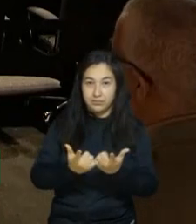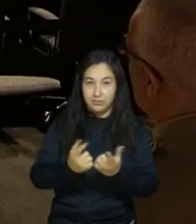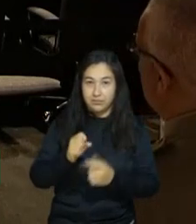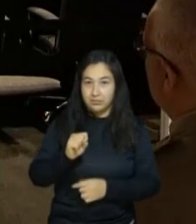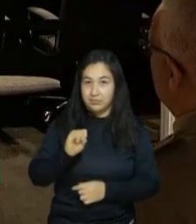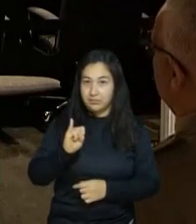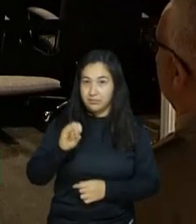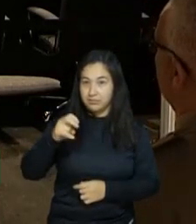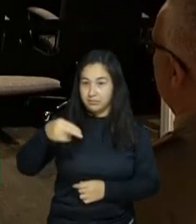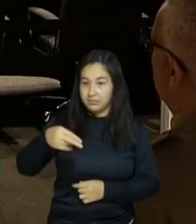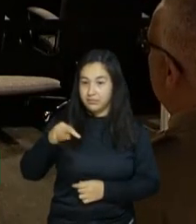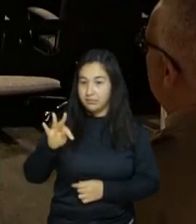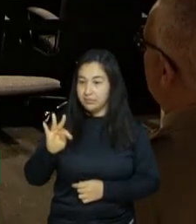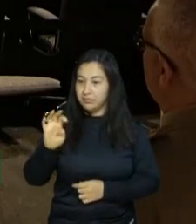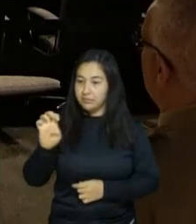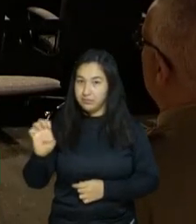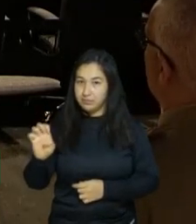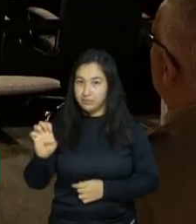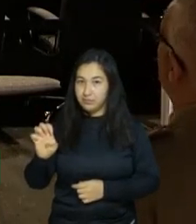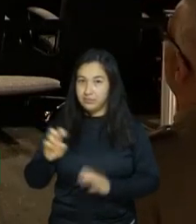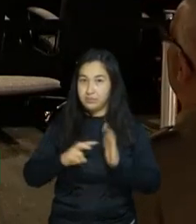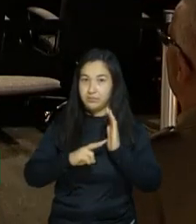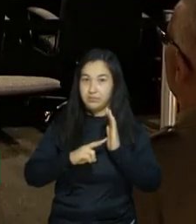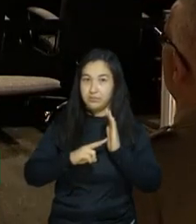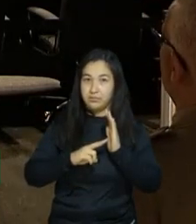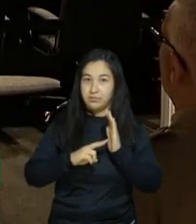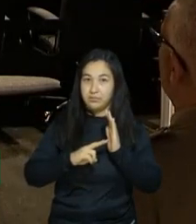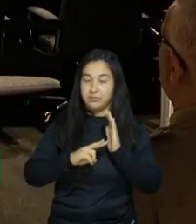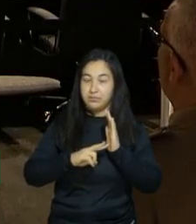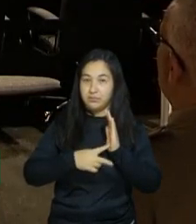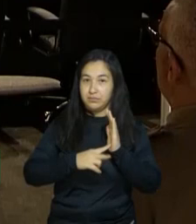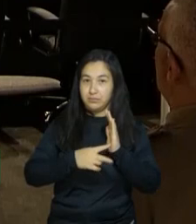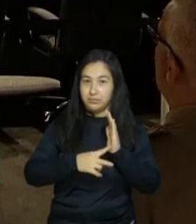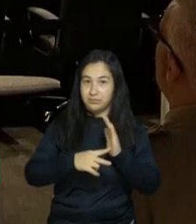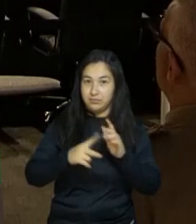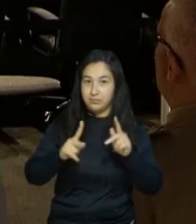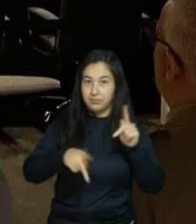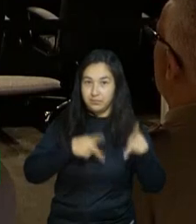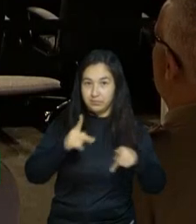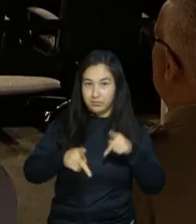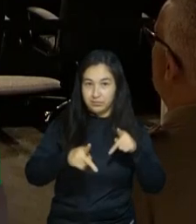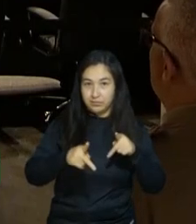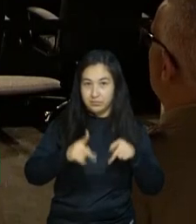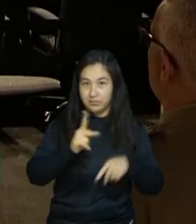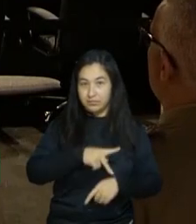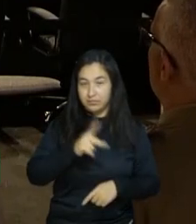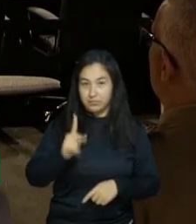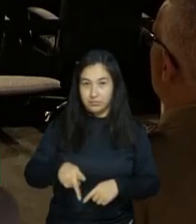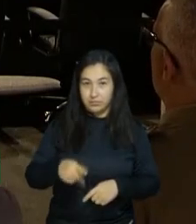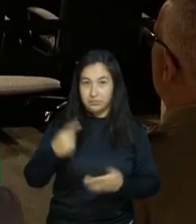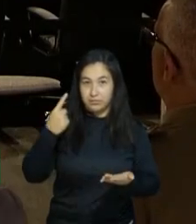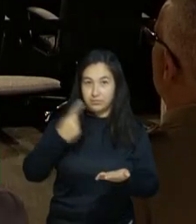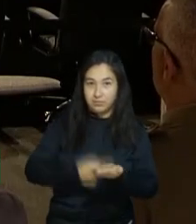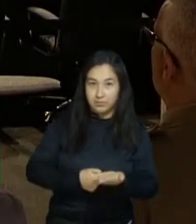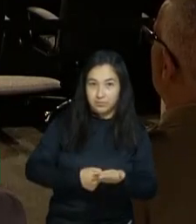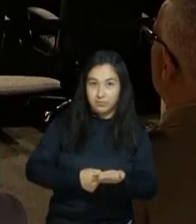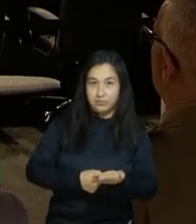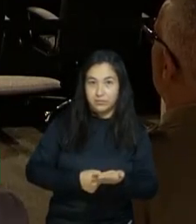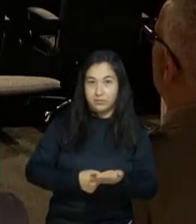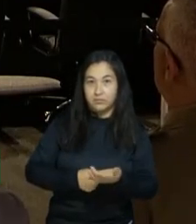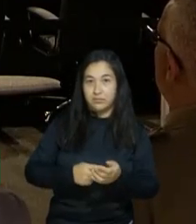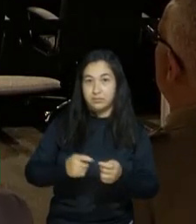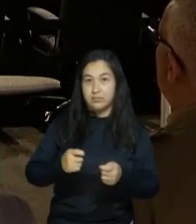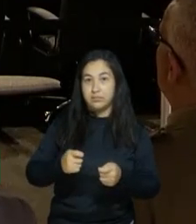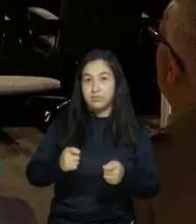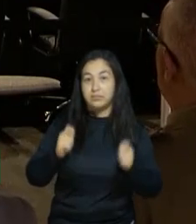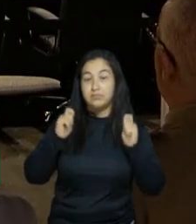o Sindicato dos Professores da Rede Pública Estadual, e graças ao encaminhamento e ao acordo, a greve foi